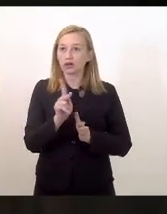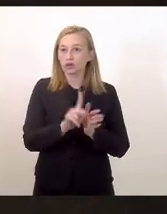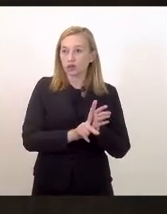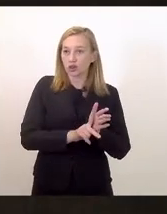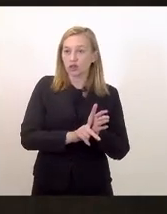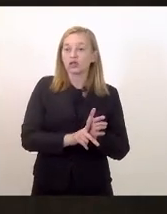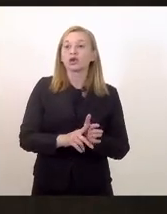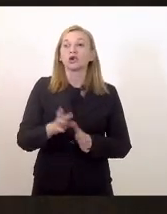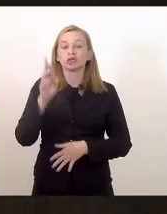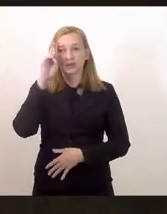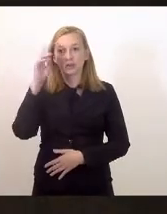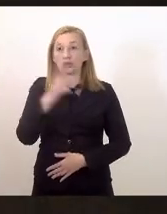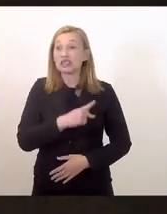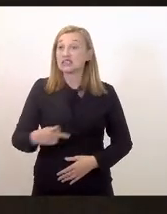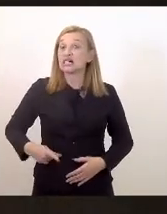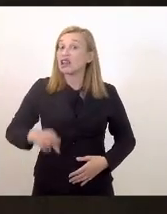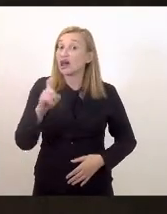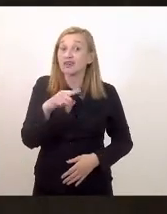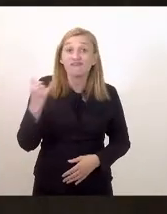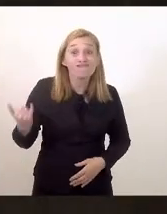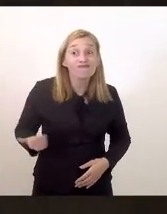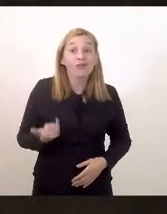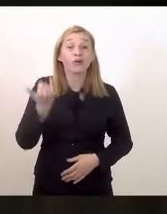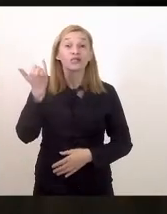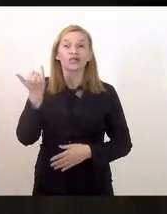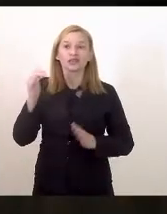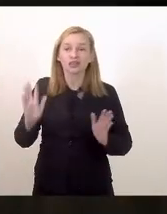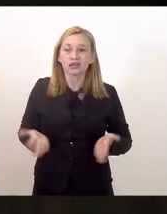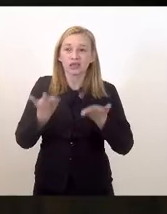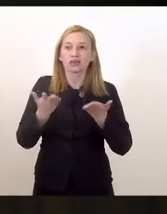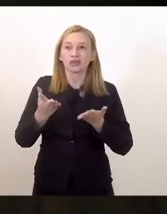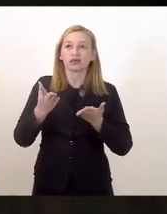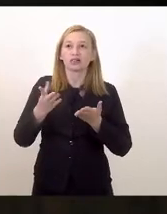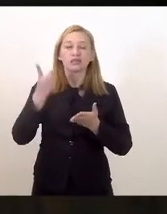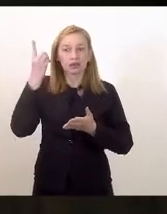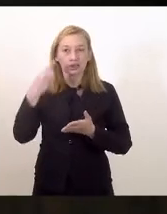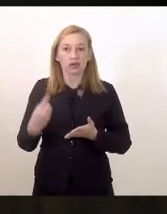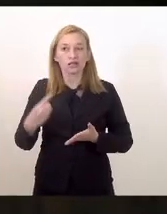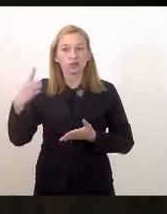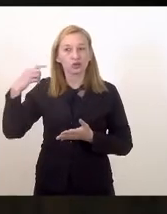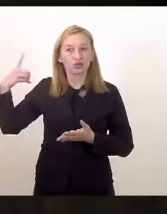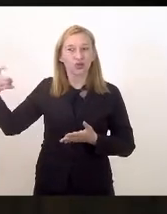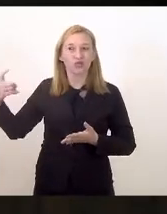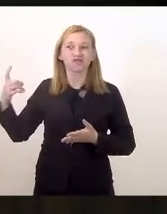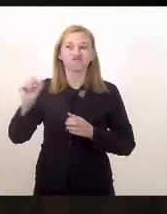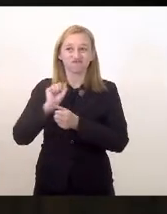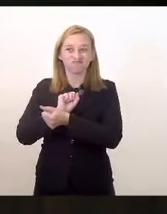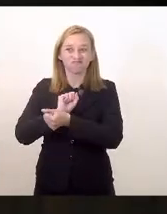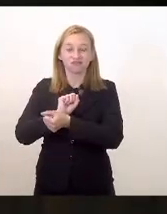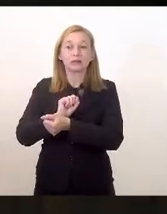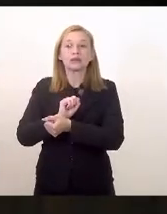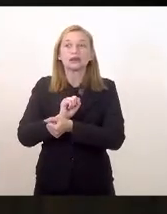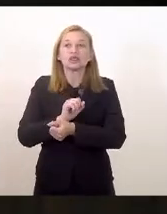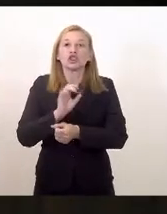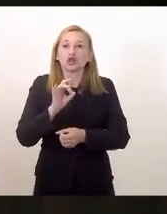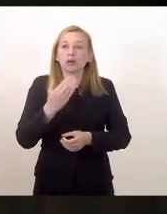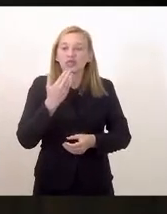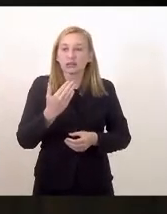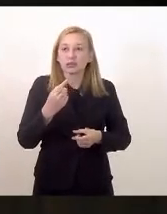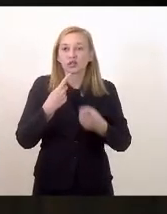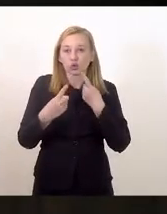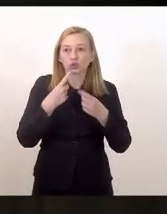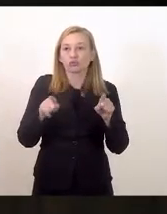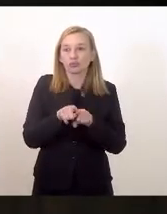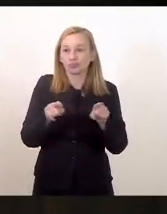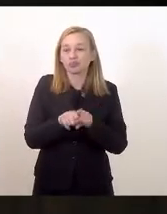muito importante um instante, por favor. Dani Monteiro, está aberto o seu som, por favor. Sim, só pedi para discutir também, me